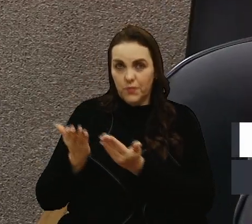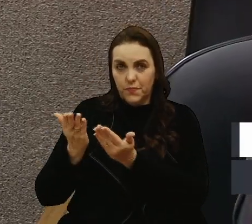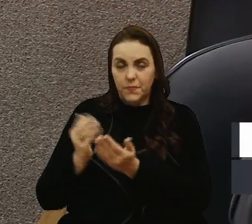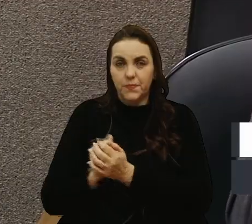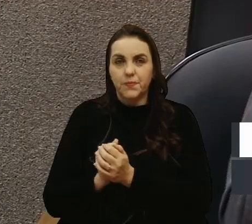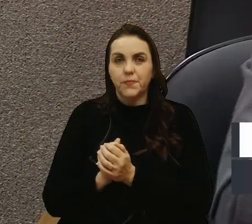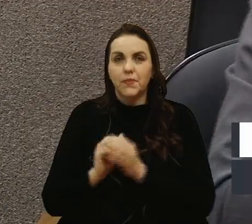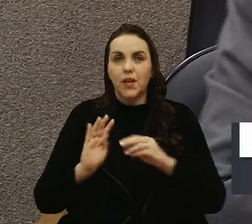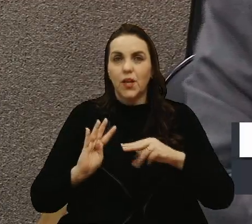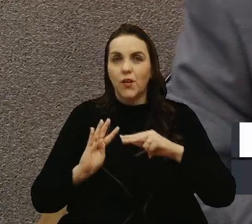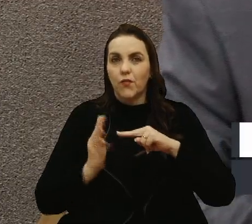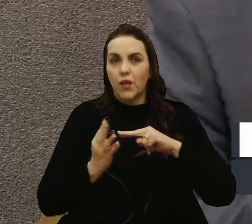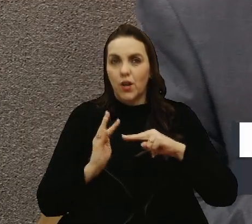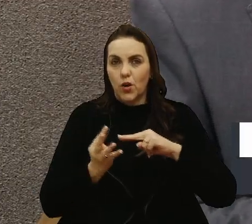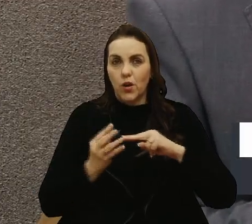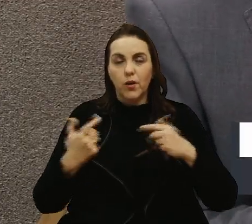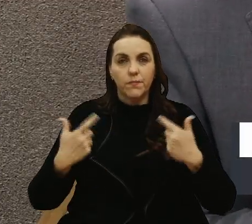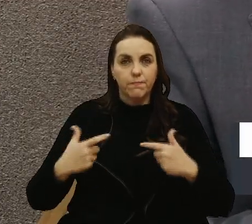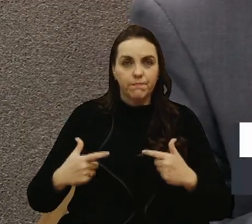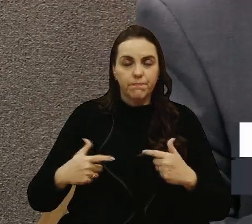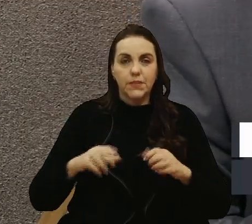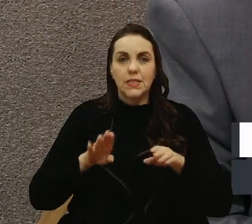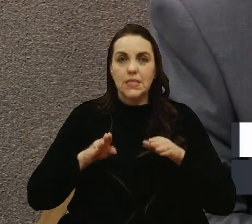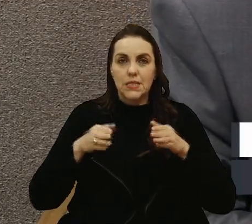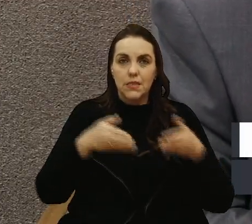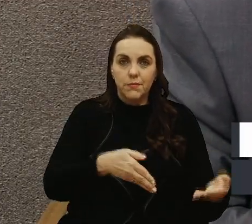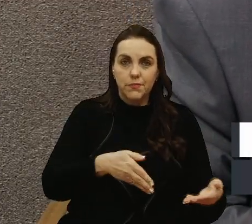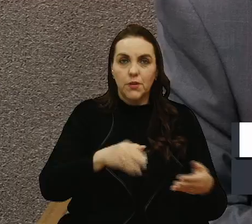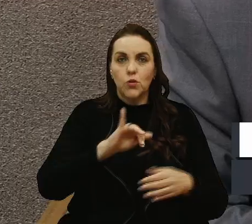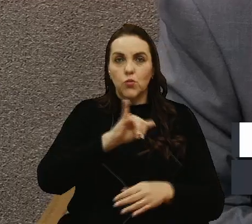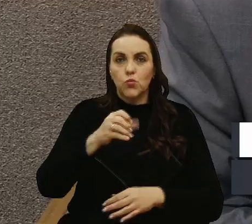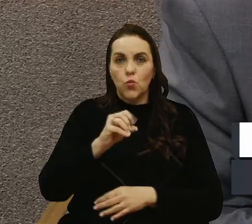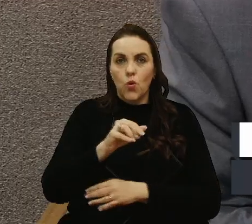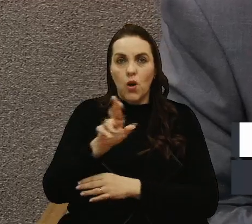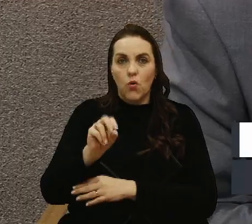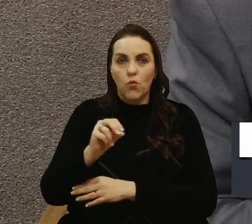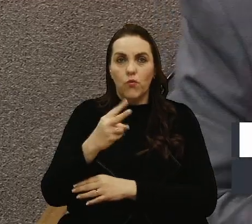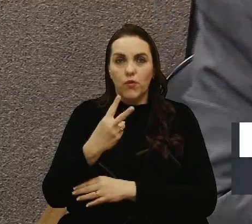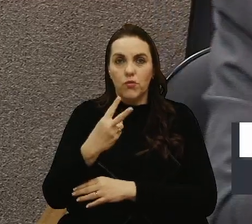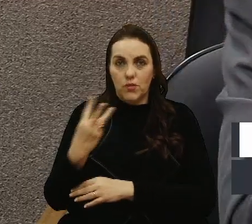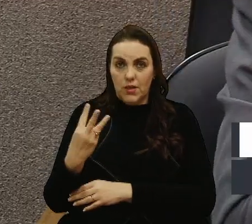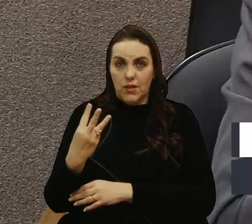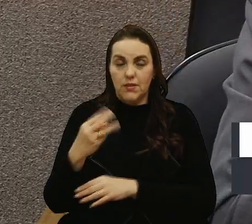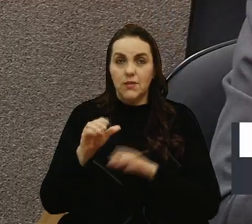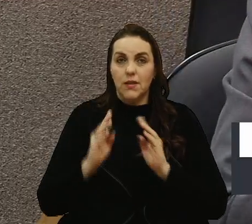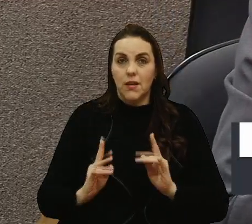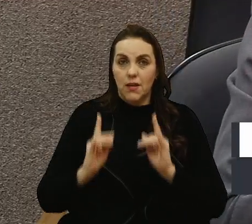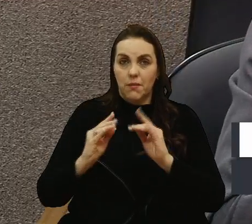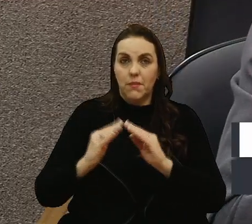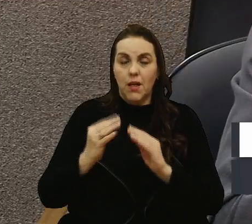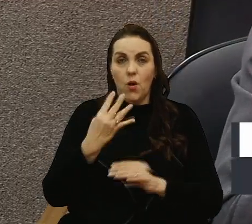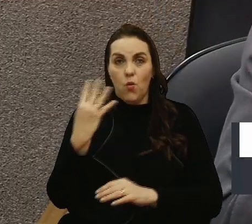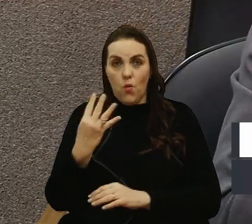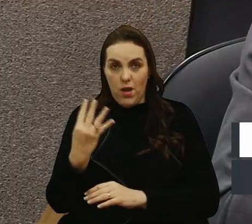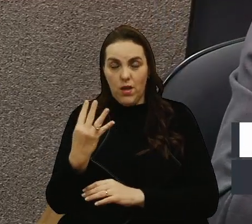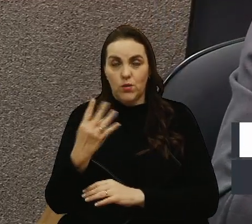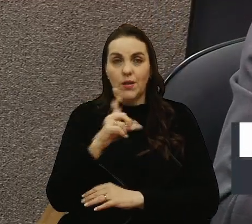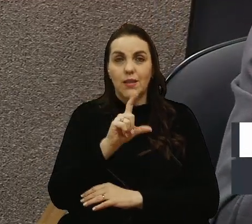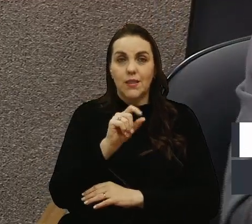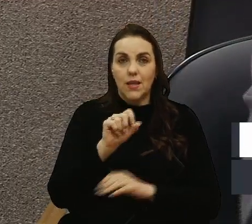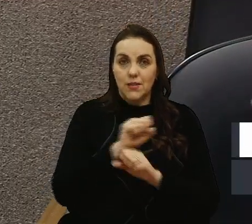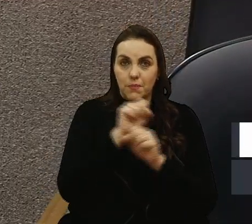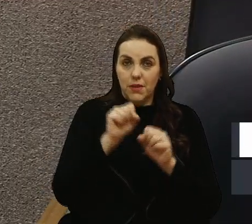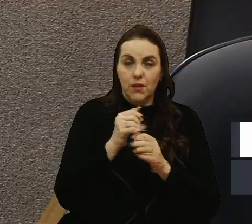feito no cemitério João 23, na Capela 4, amanhã, às 10 horas da manhã, início,